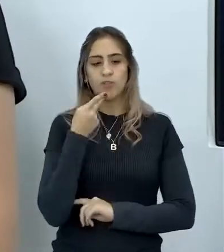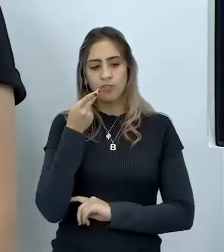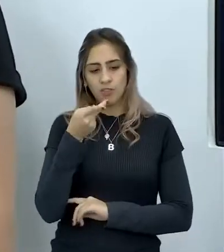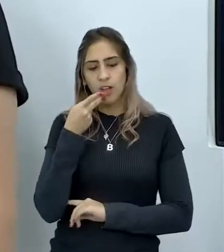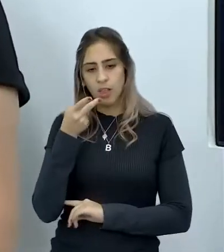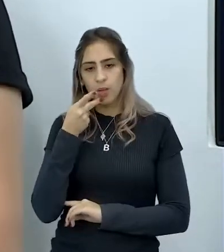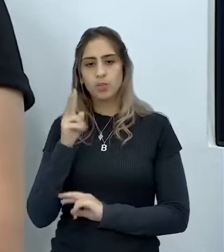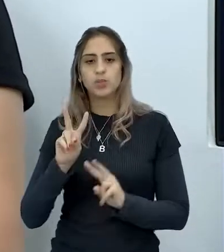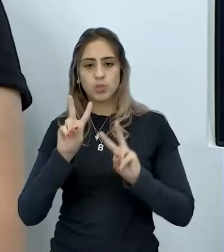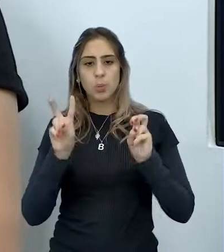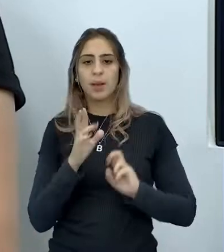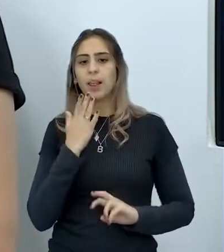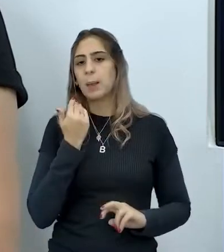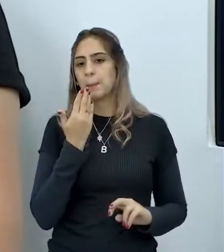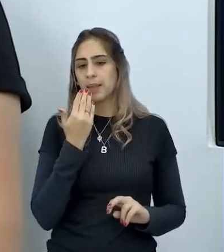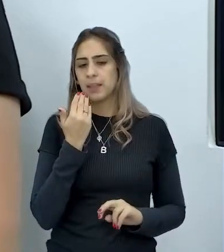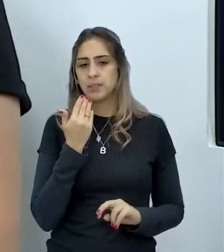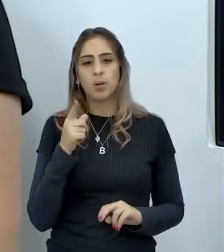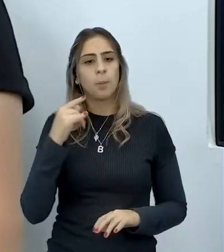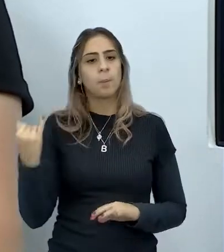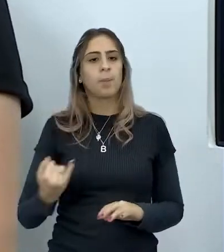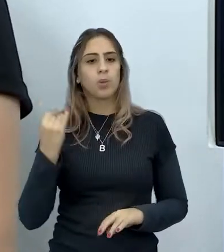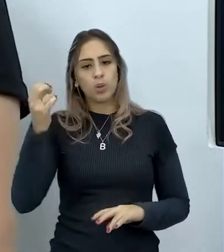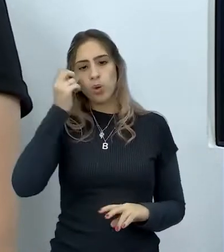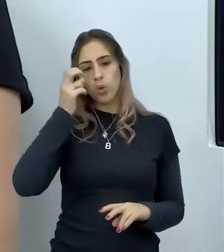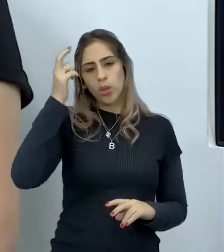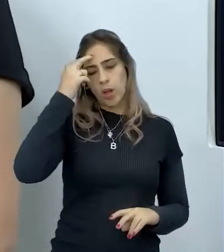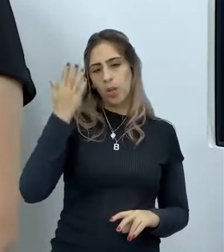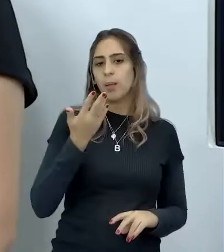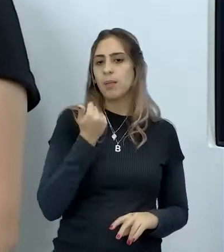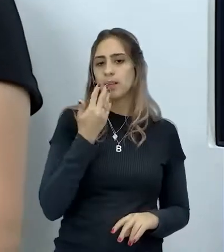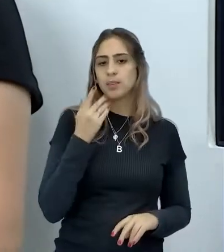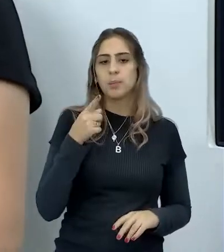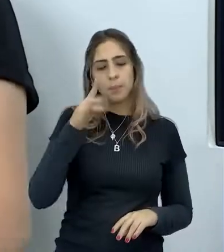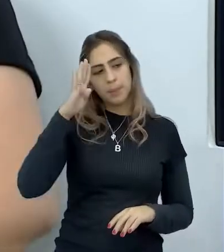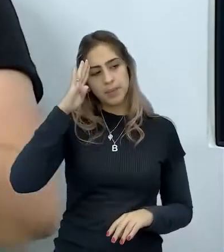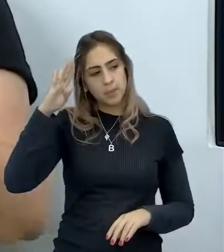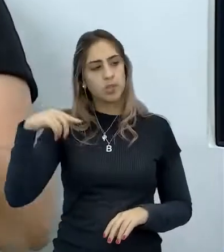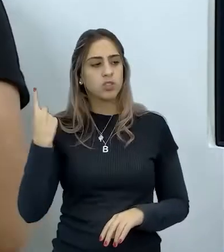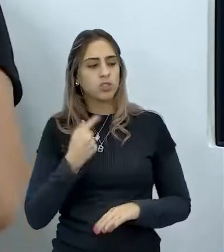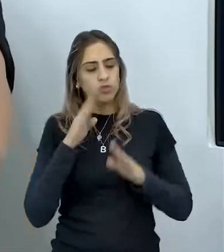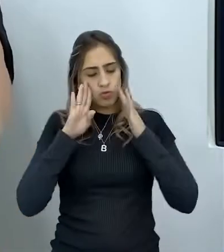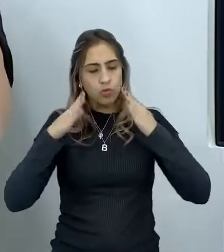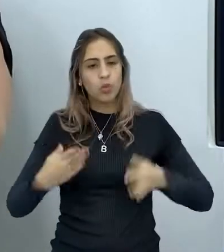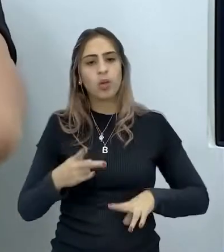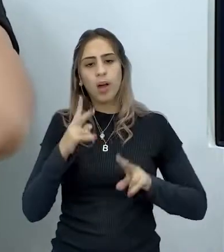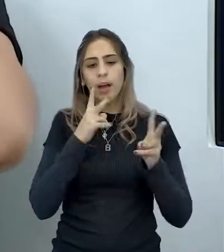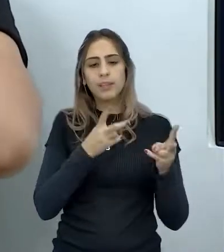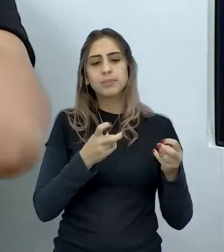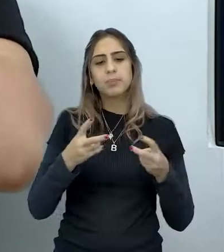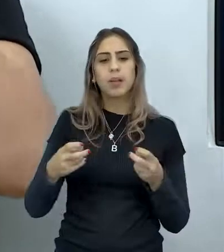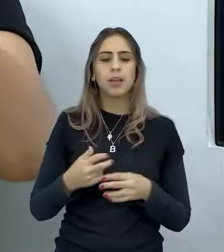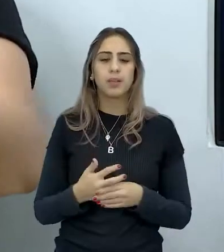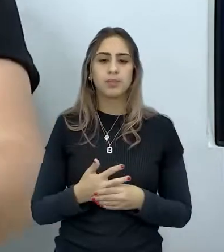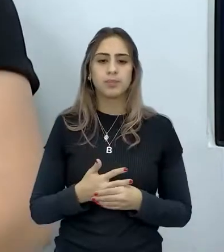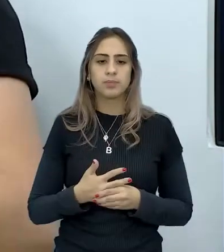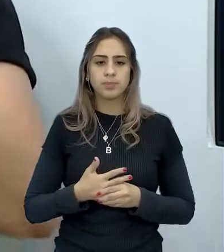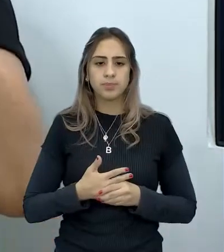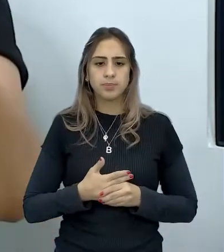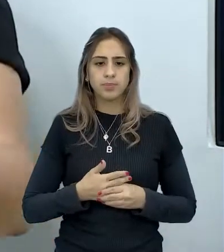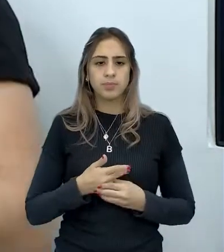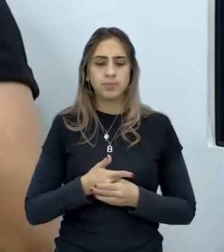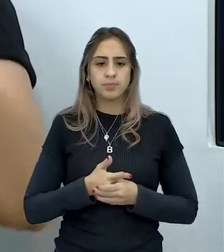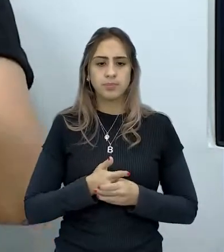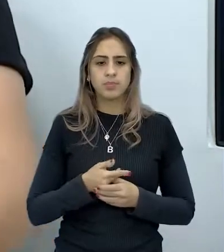falou sobre a alimentação, né, sobre a importância cultural da alimentação e principalmente a gente focou no aspecto religioso, no